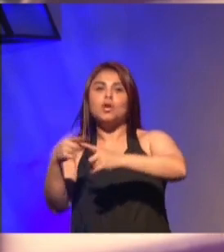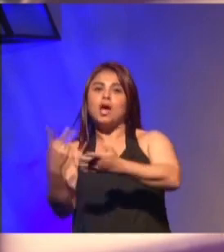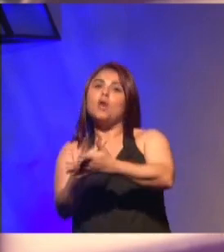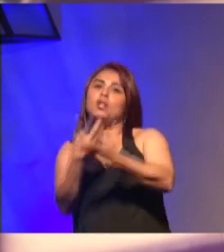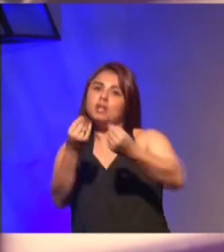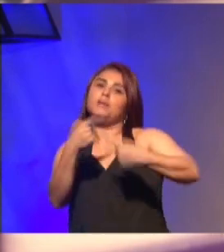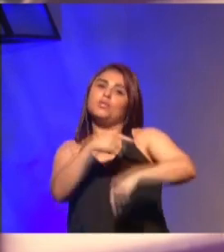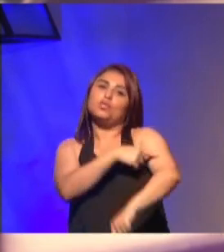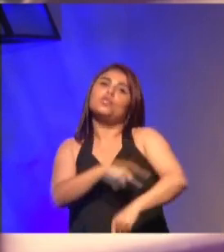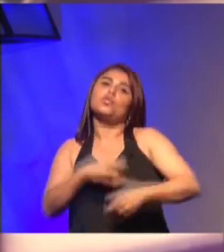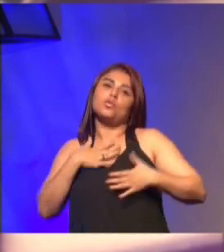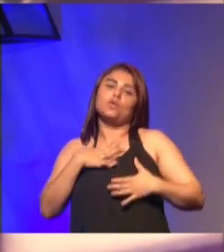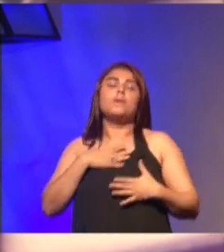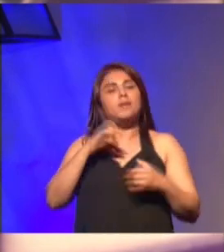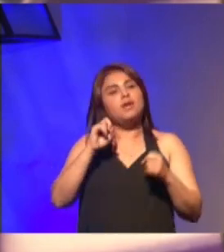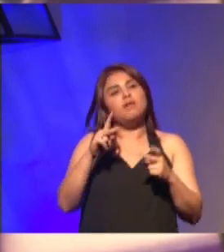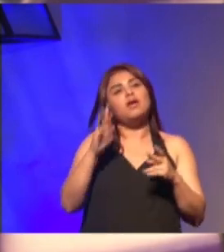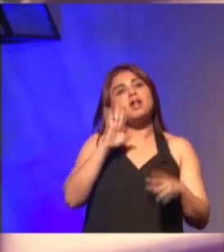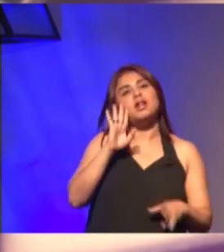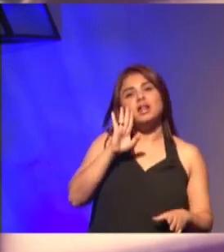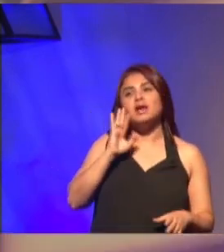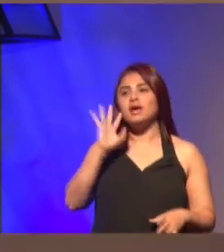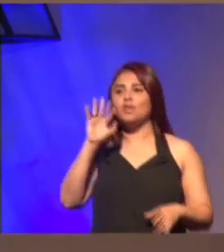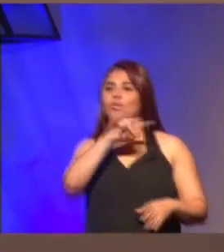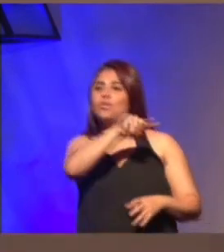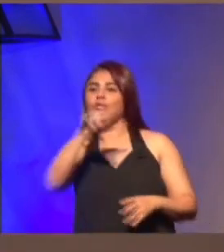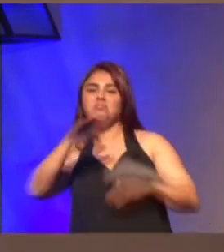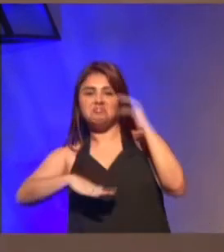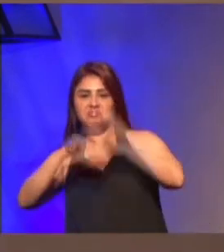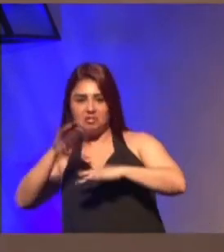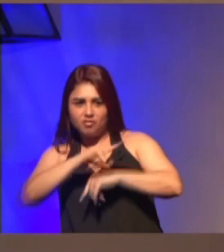mas sim, muito legal. Eu imagino que a galera que manja,